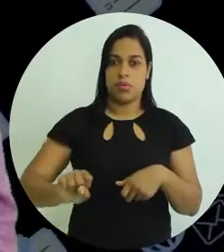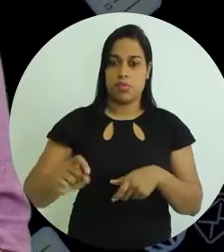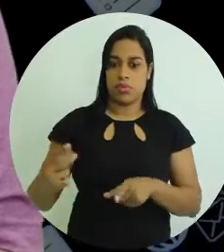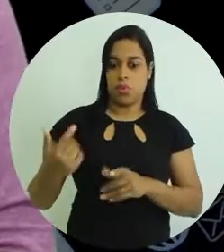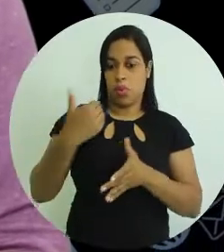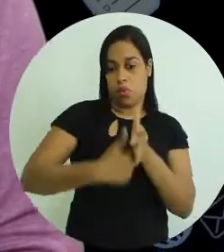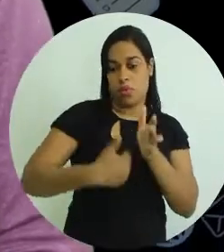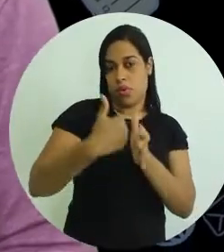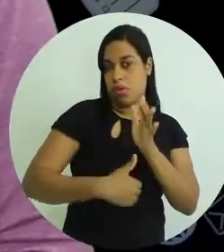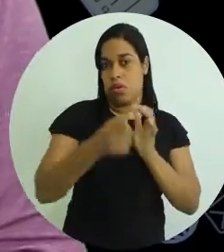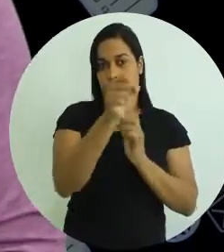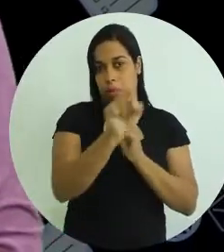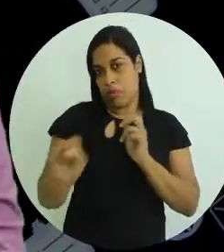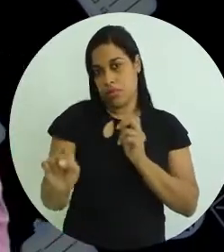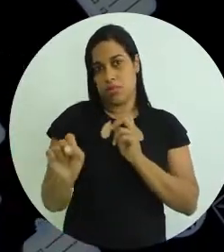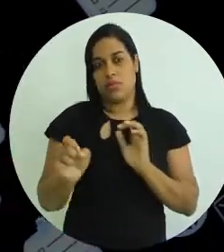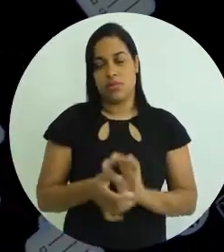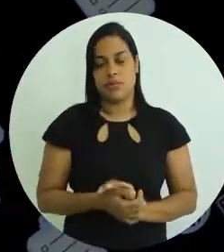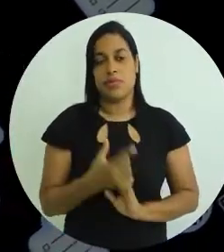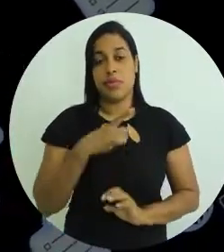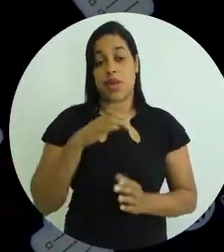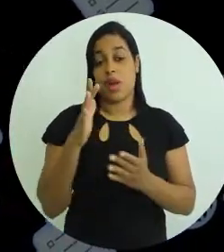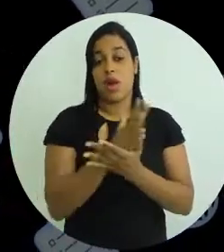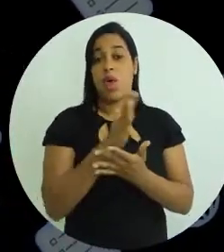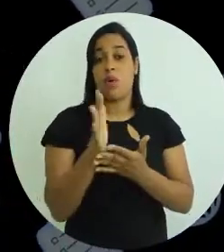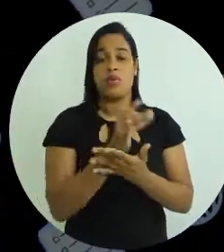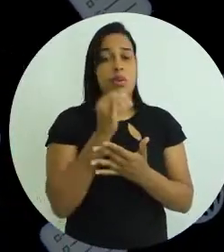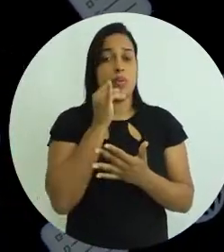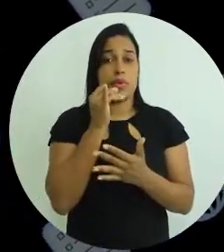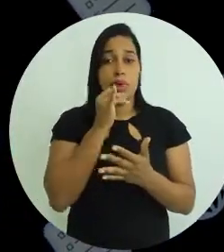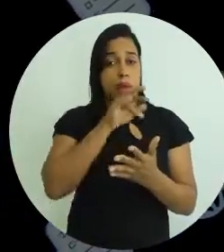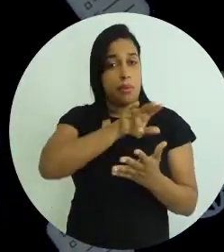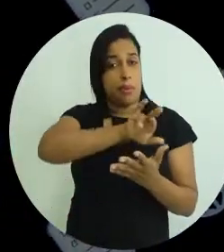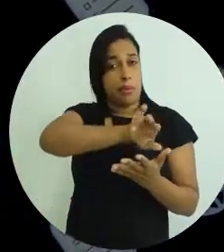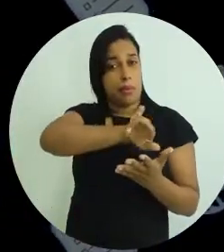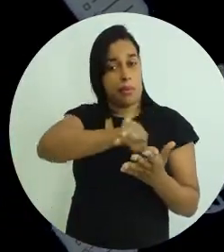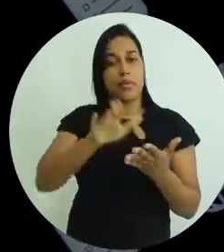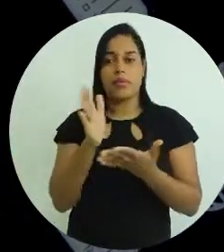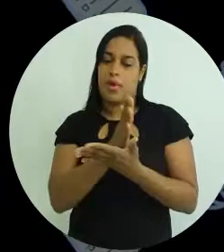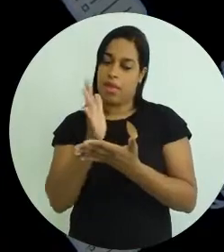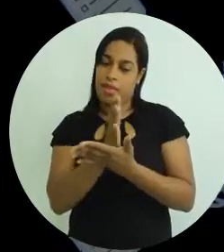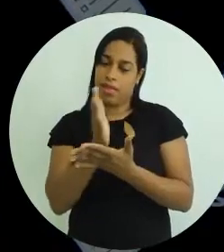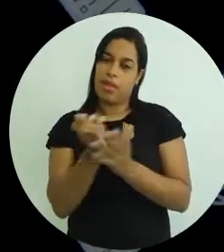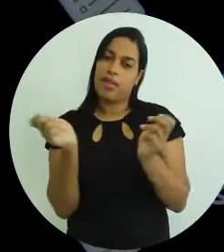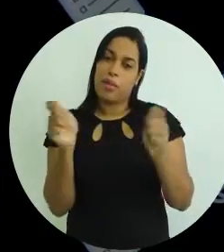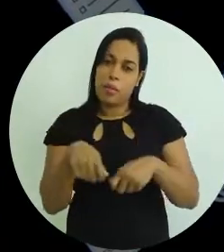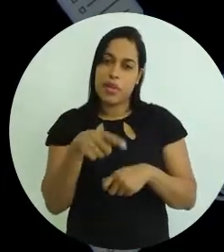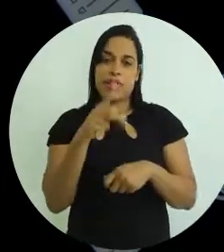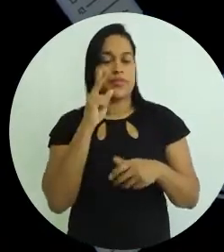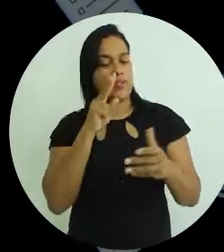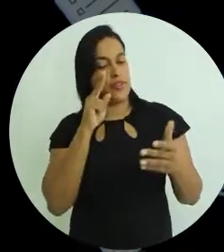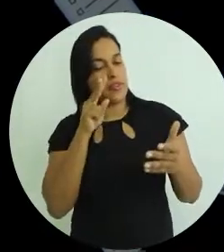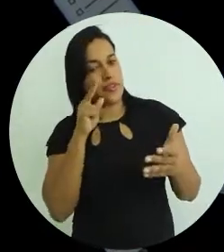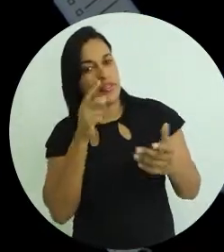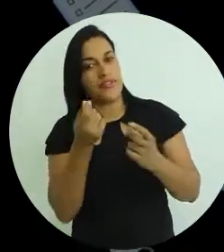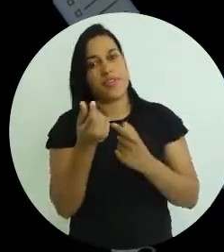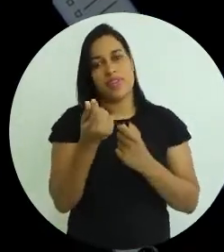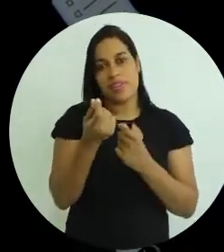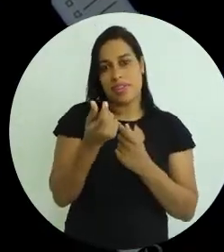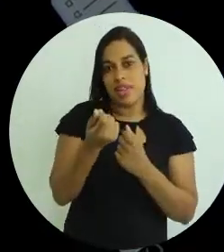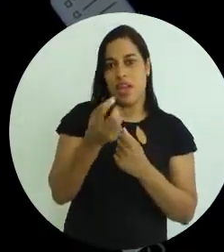contratar o módulo daquilo. Existem vários exemplos de módulos no nosso caderno, né? A gente viu que existe o módulo financeiro, o